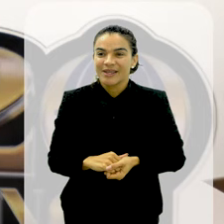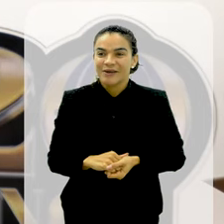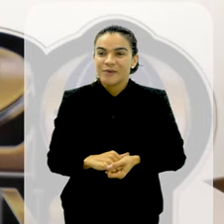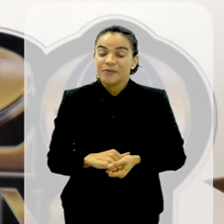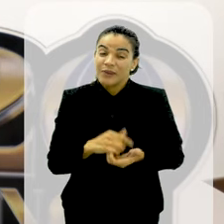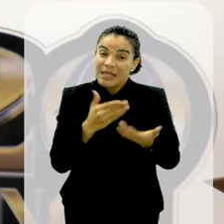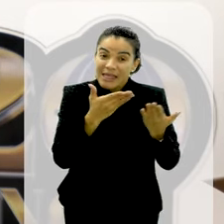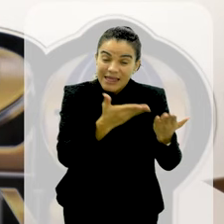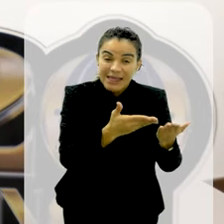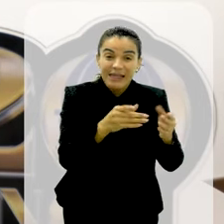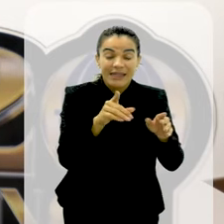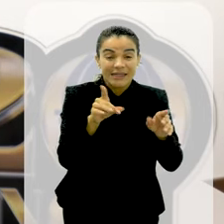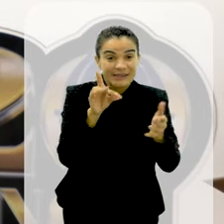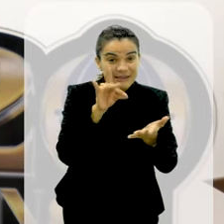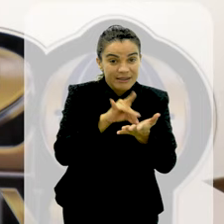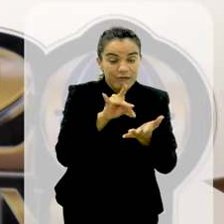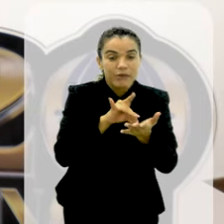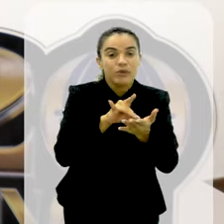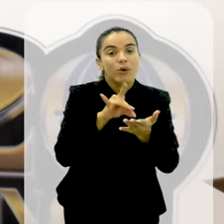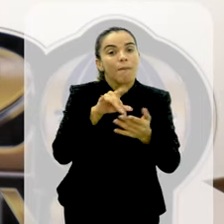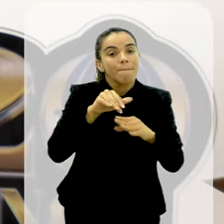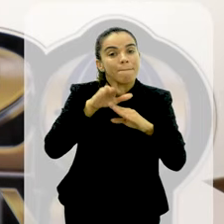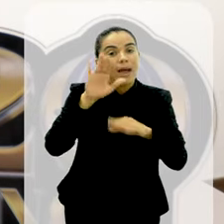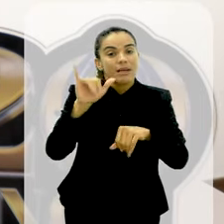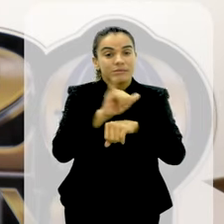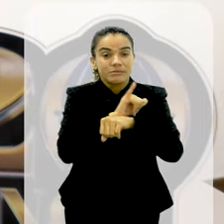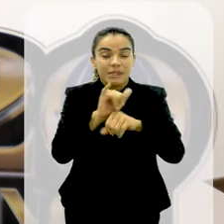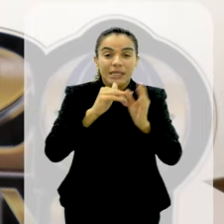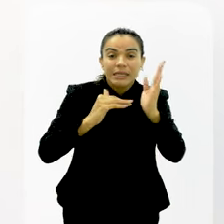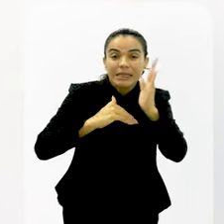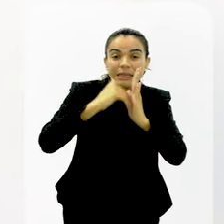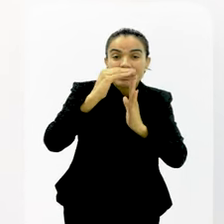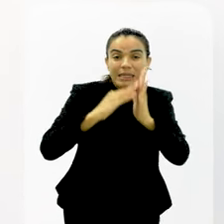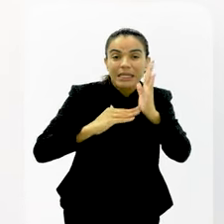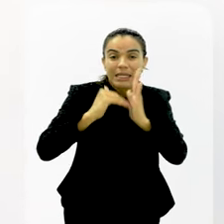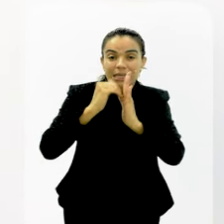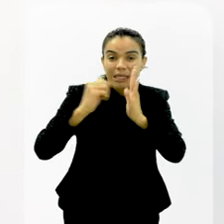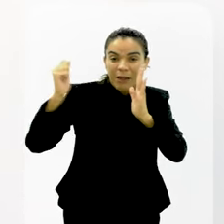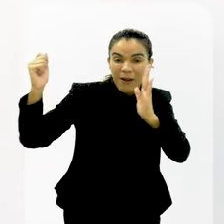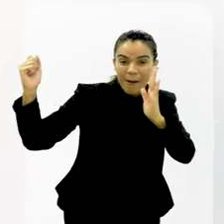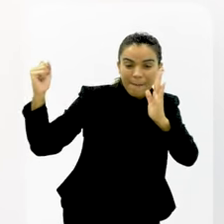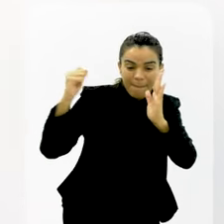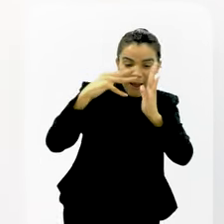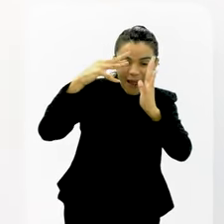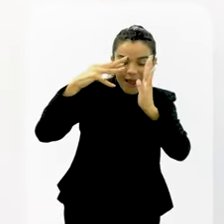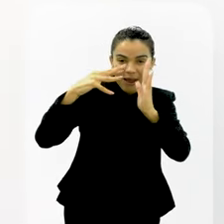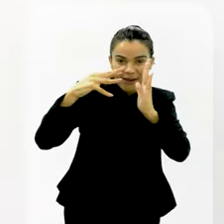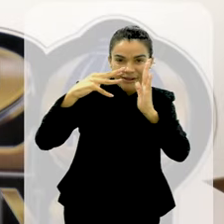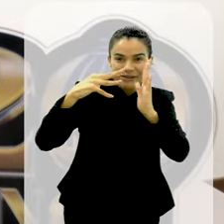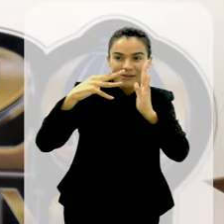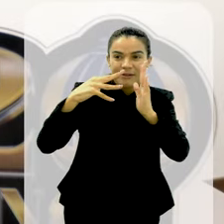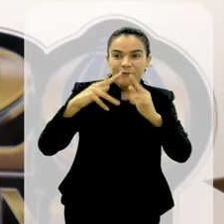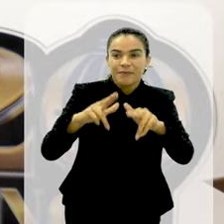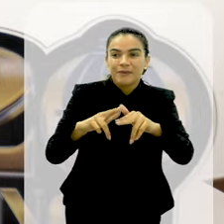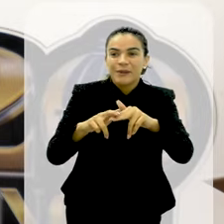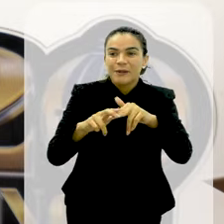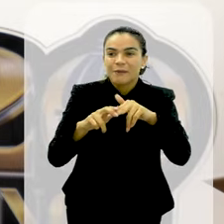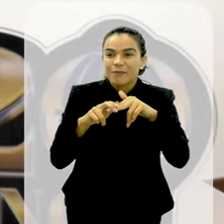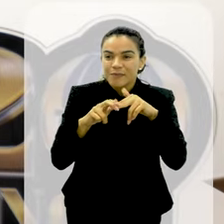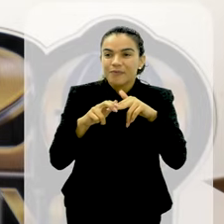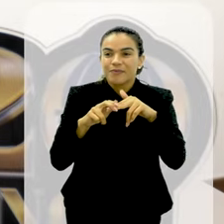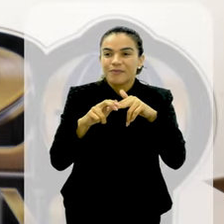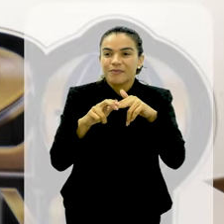O Tarcísio, na verdade, ele usou muito recurso da tinta fluorescente, do vestuário fluorescente